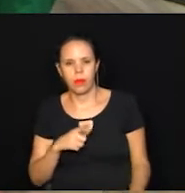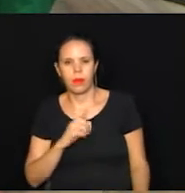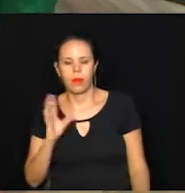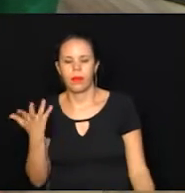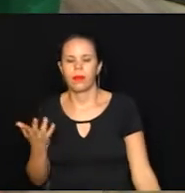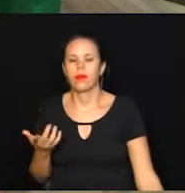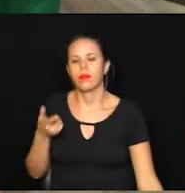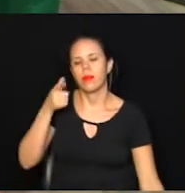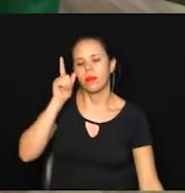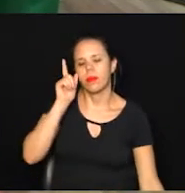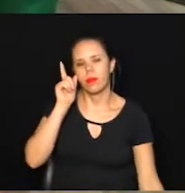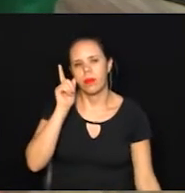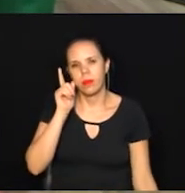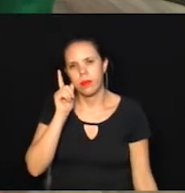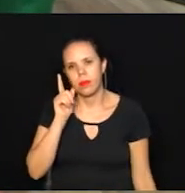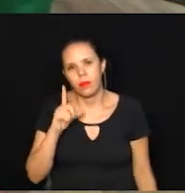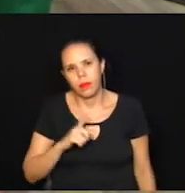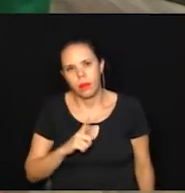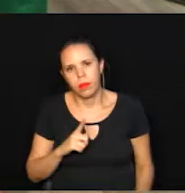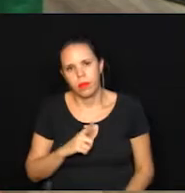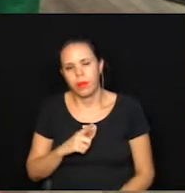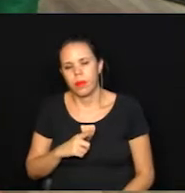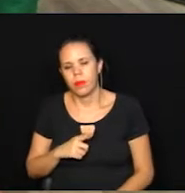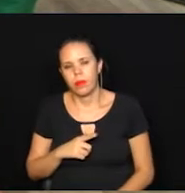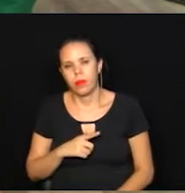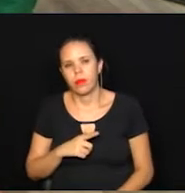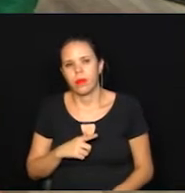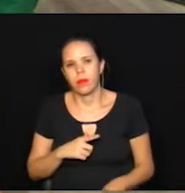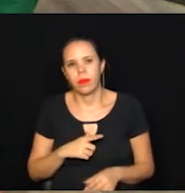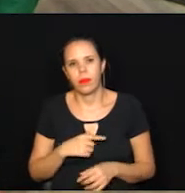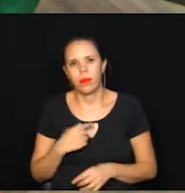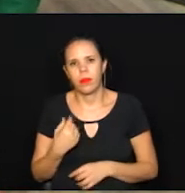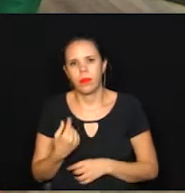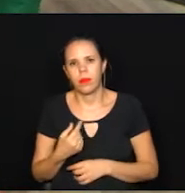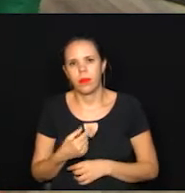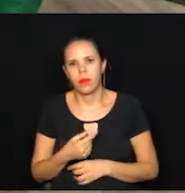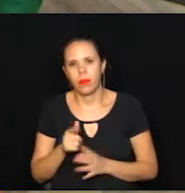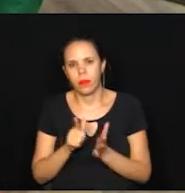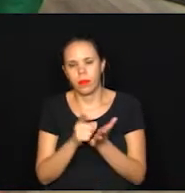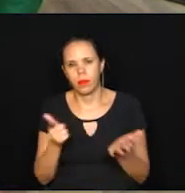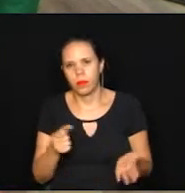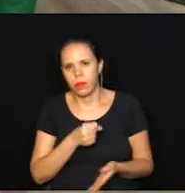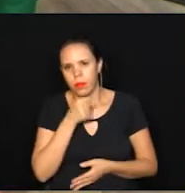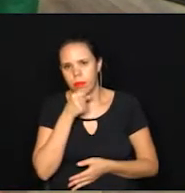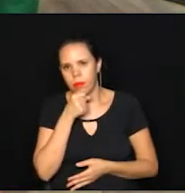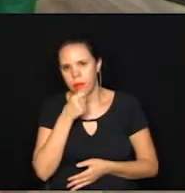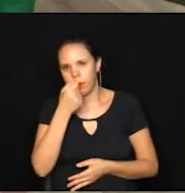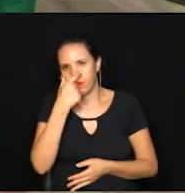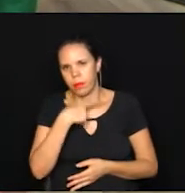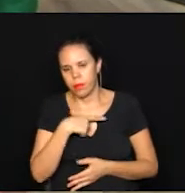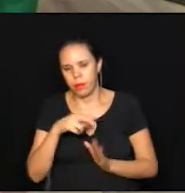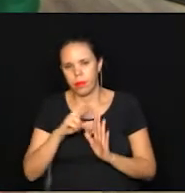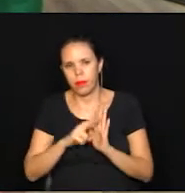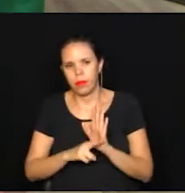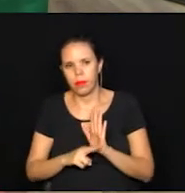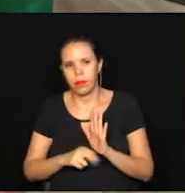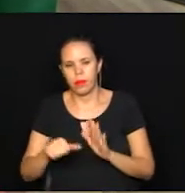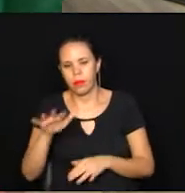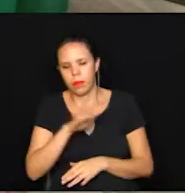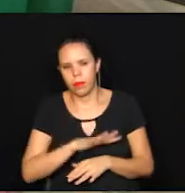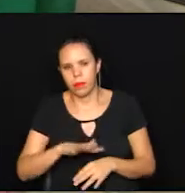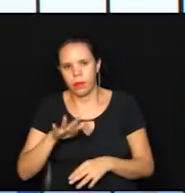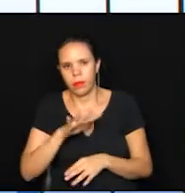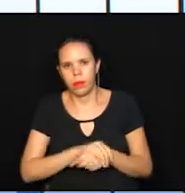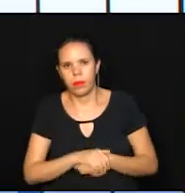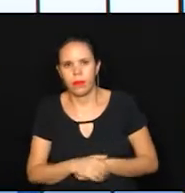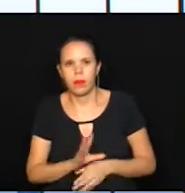acontece? Ontem, inclusive, a gente teve aí o boletim feito pelo nosso jornalista Rubens Morelli falando das regras gerais